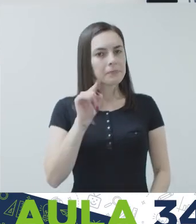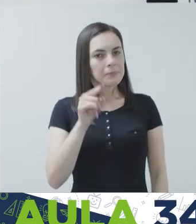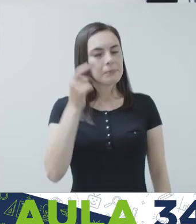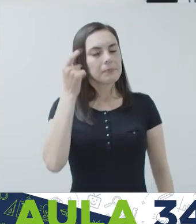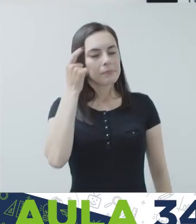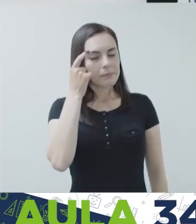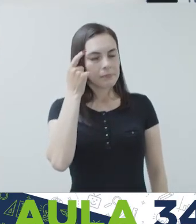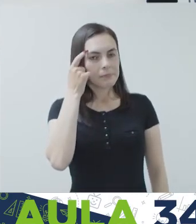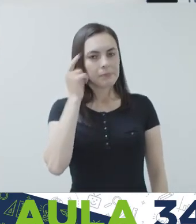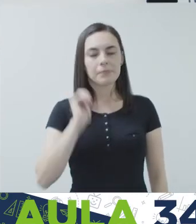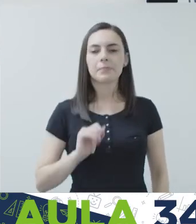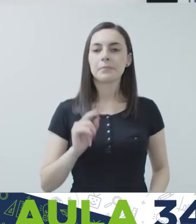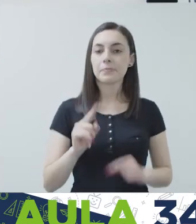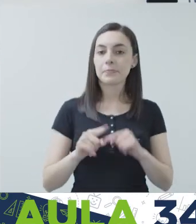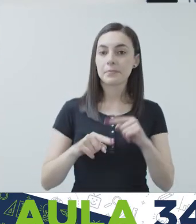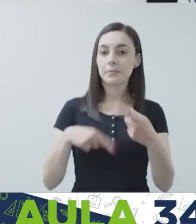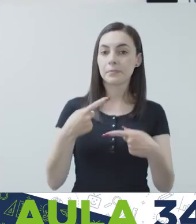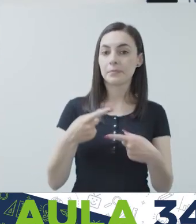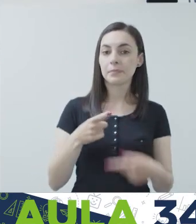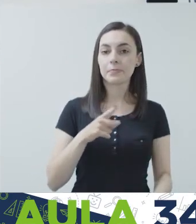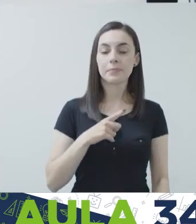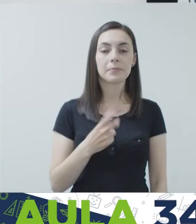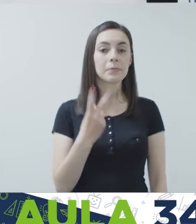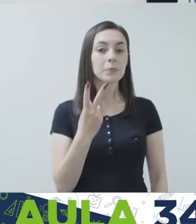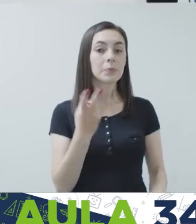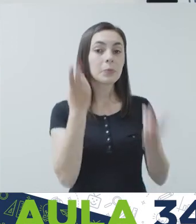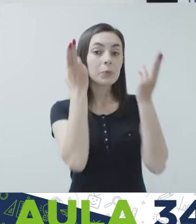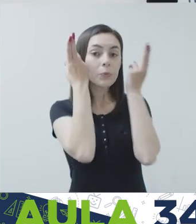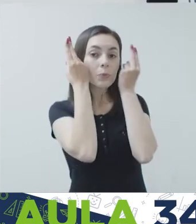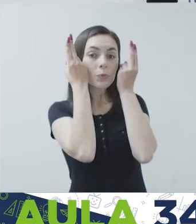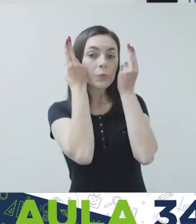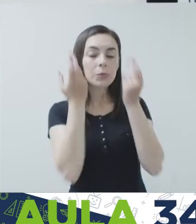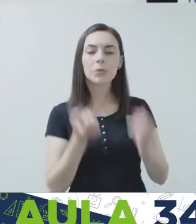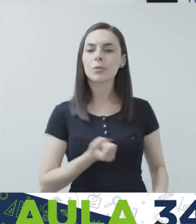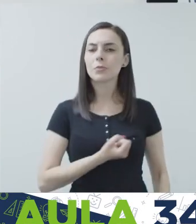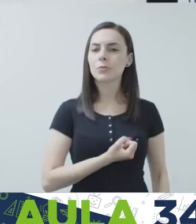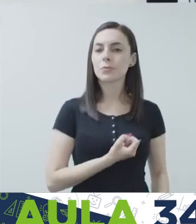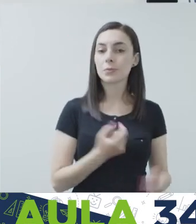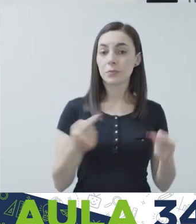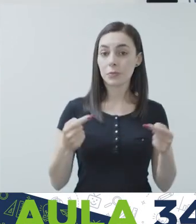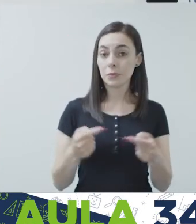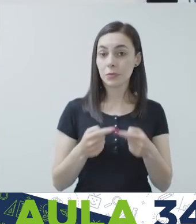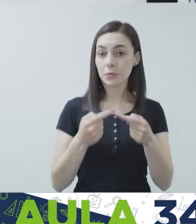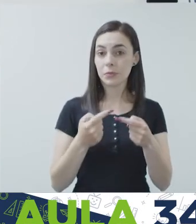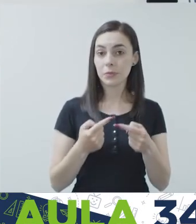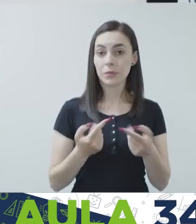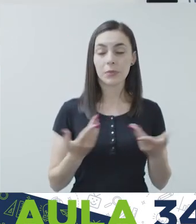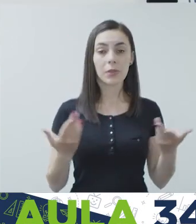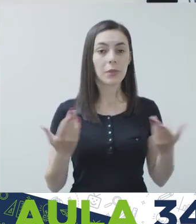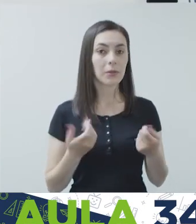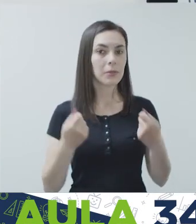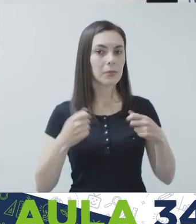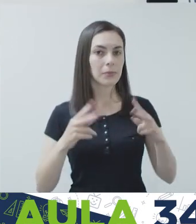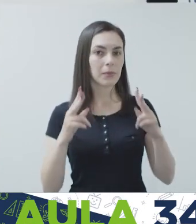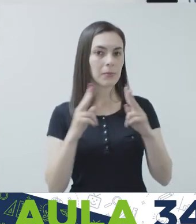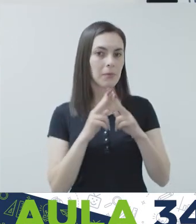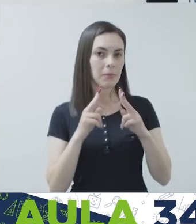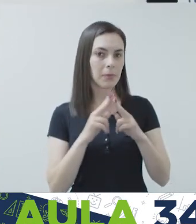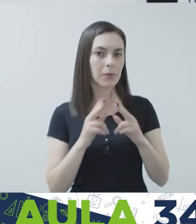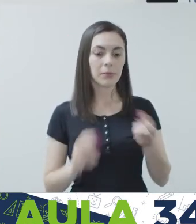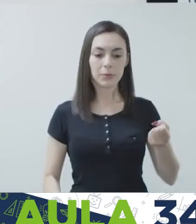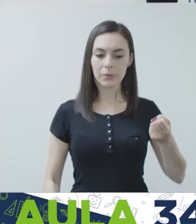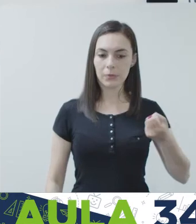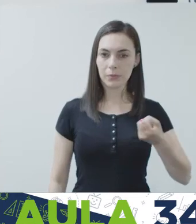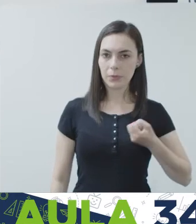também. Depois nós temos 2 coelhos. Qual é o número? Então o que a gente vai fazer? A gente vai fazer um par do